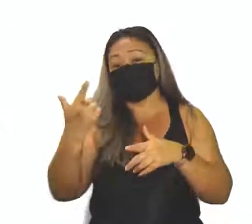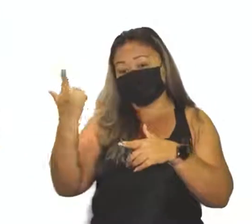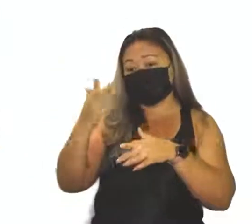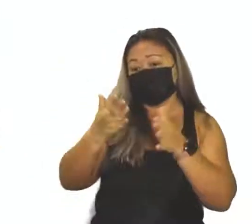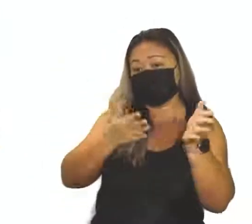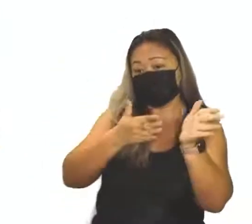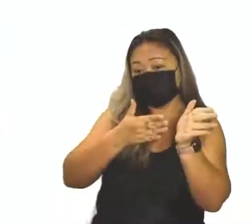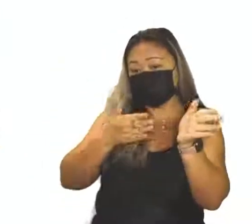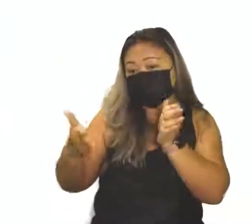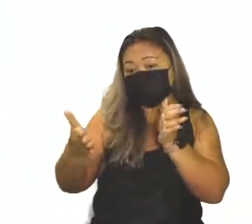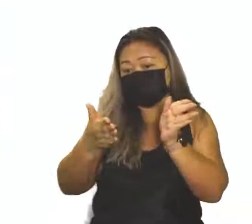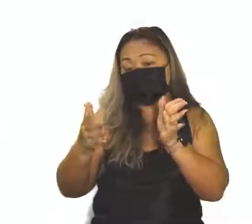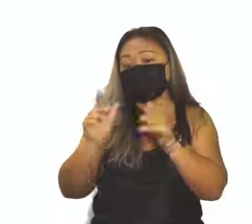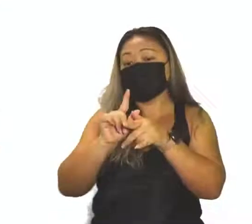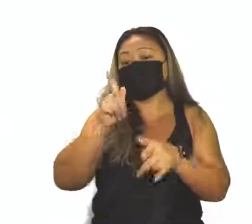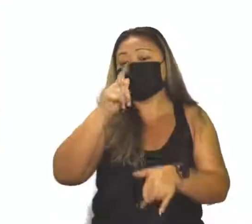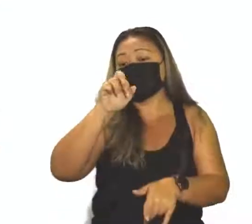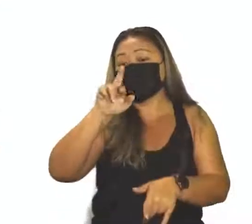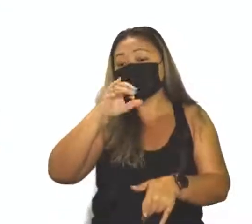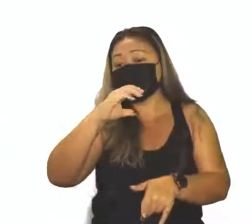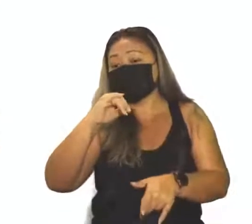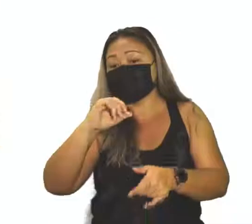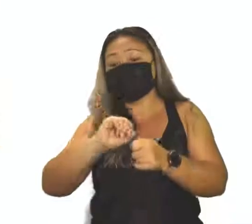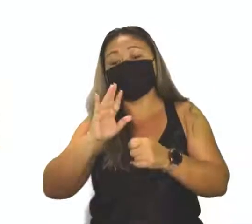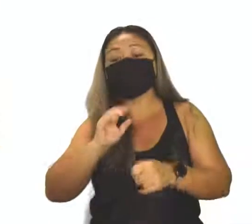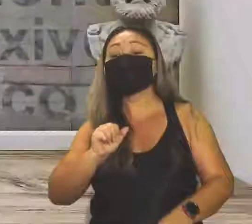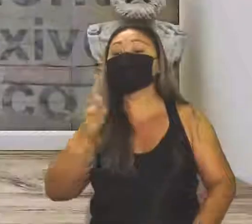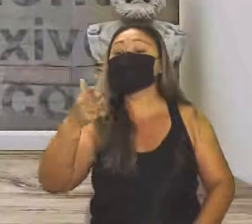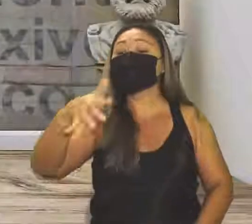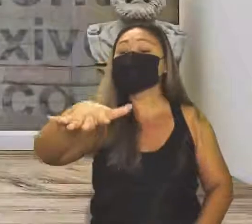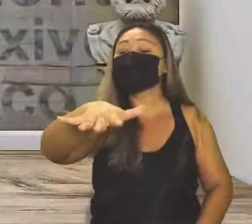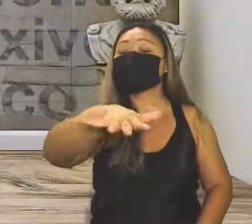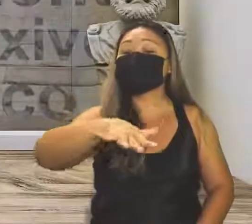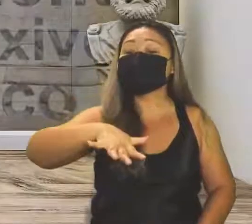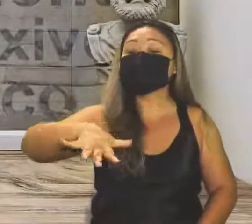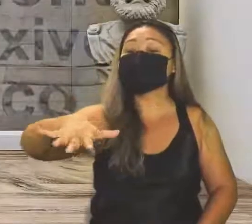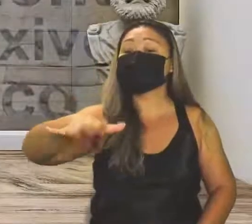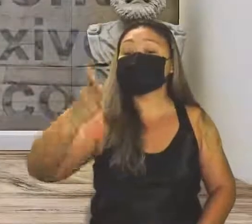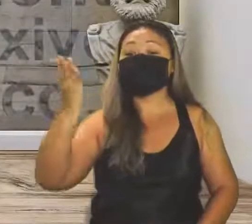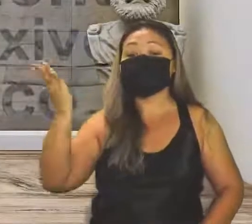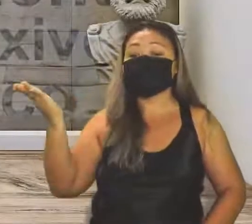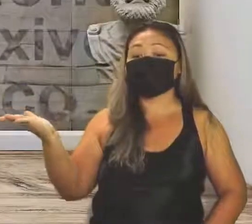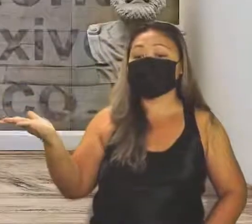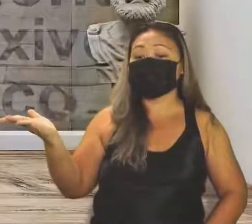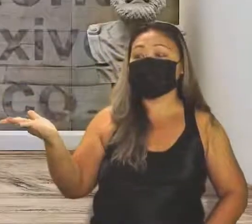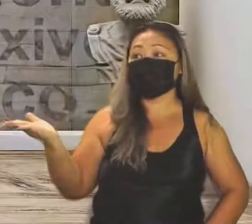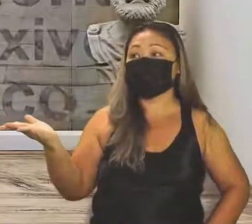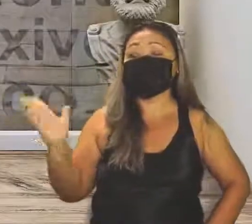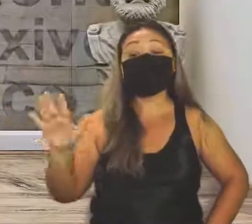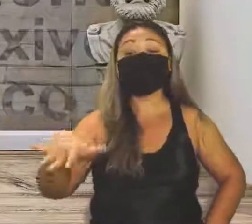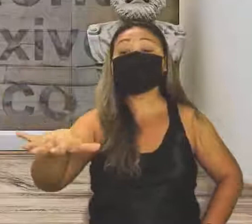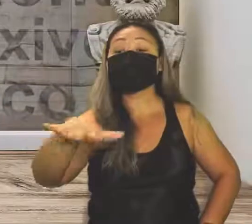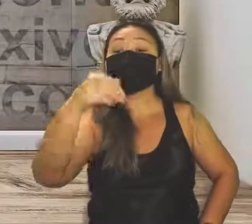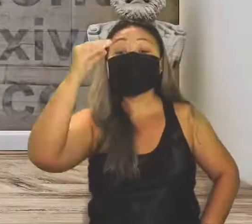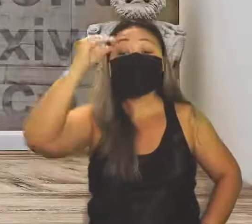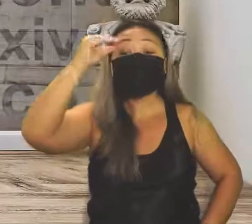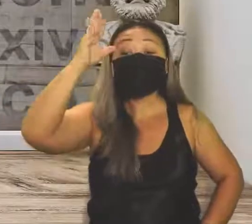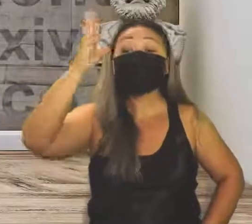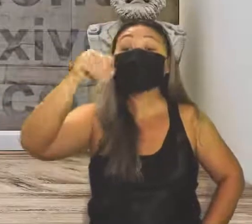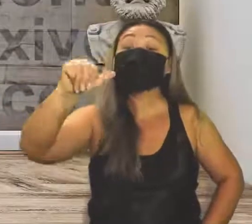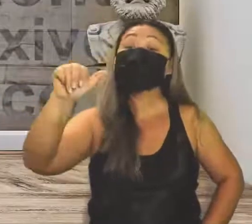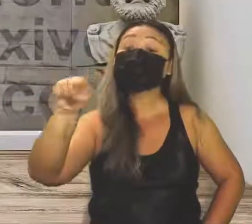antiga, e vamos adentrar agora nesse campo. Vamos lá? Olha aí. Qual é o conhecimento que você